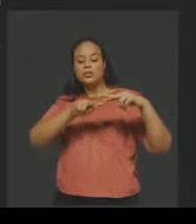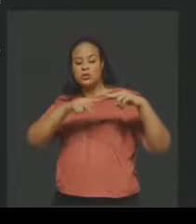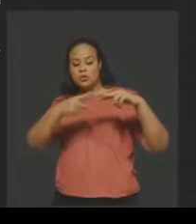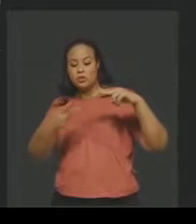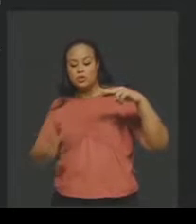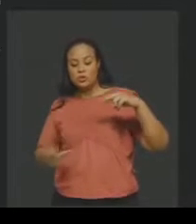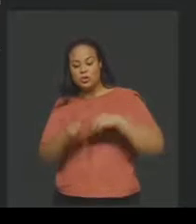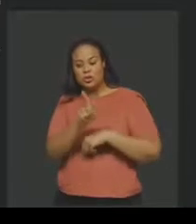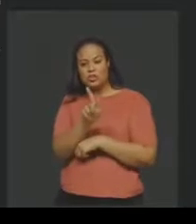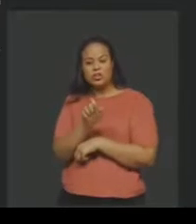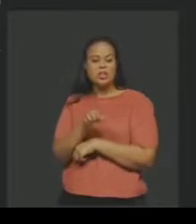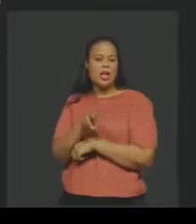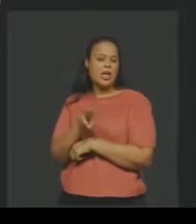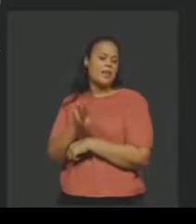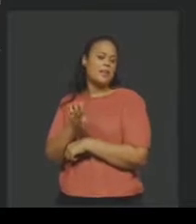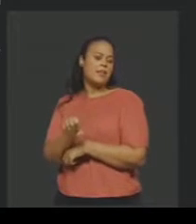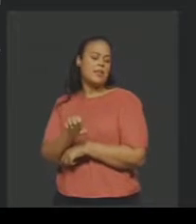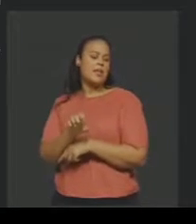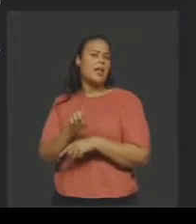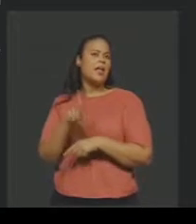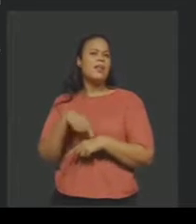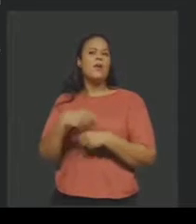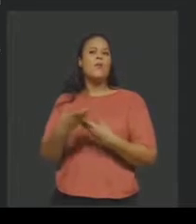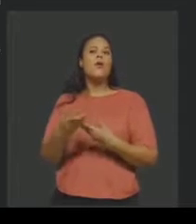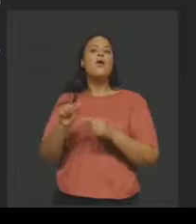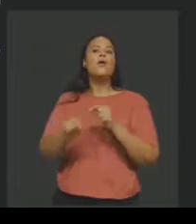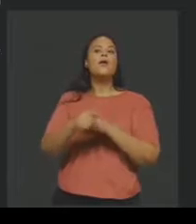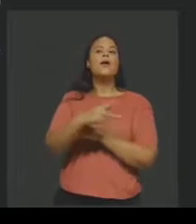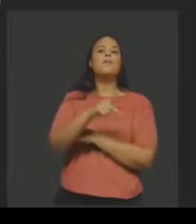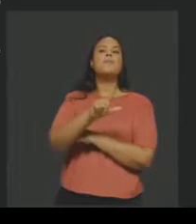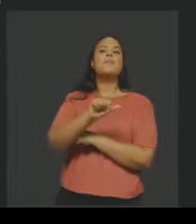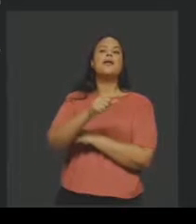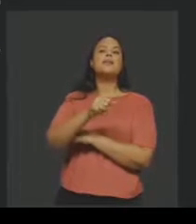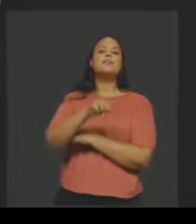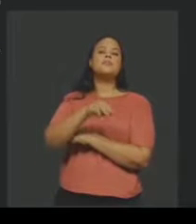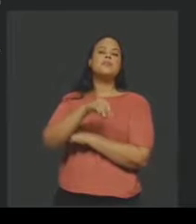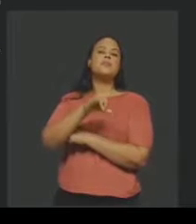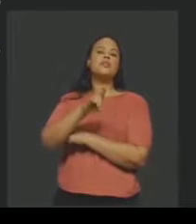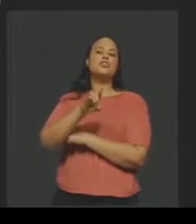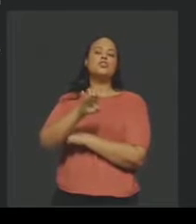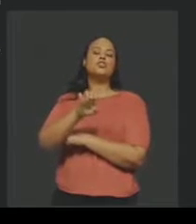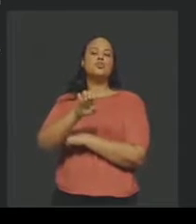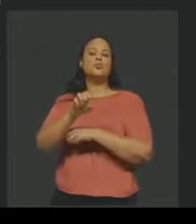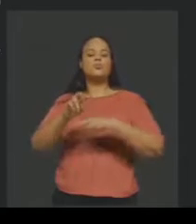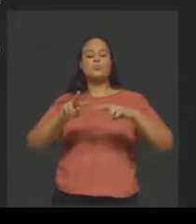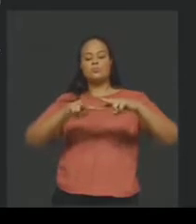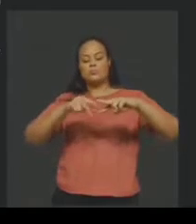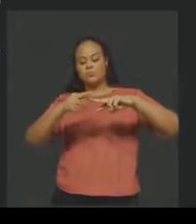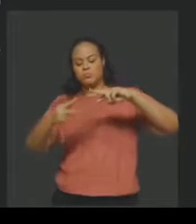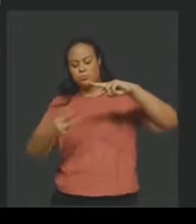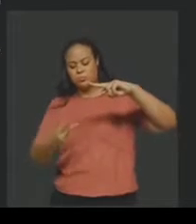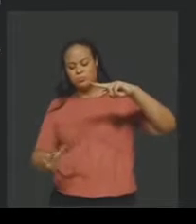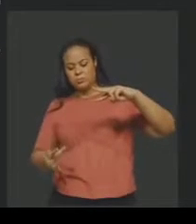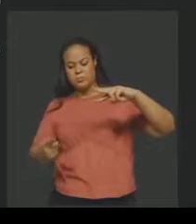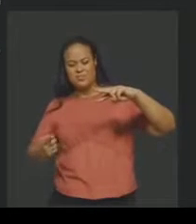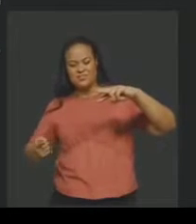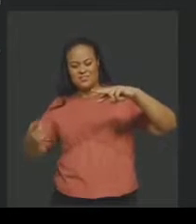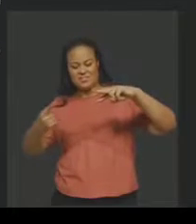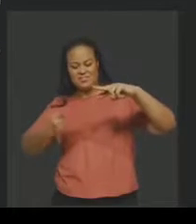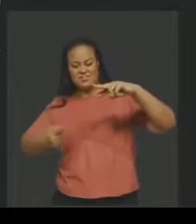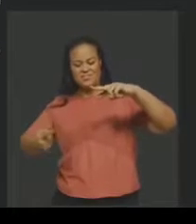Olha, plasmídios, então, são uma molécula circular de DNA dentro da bactéria, que não é